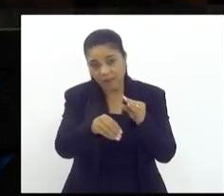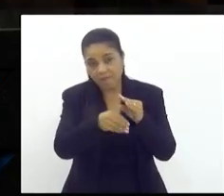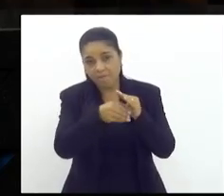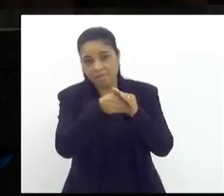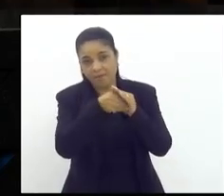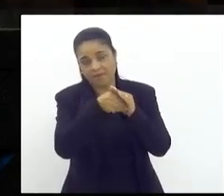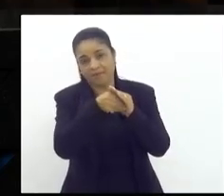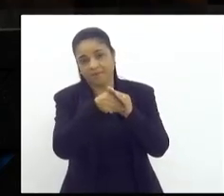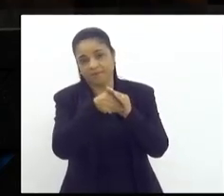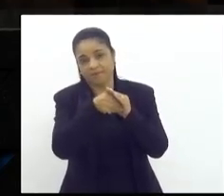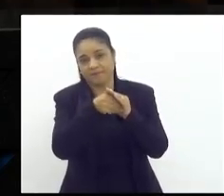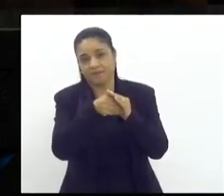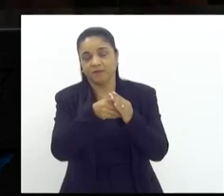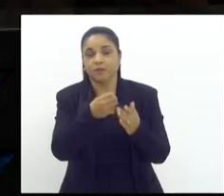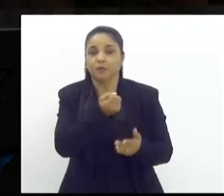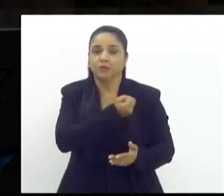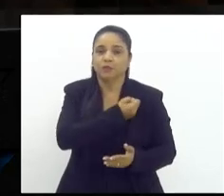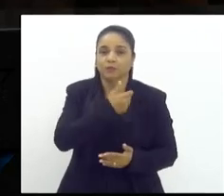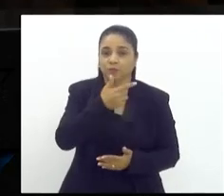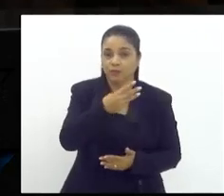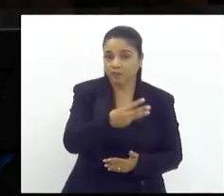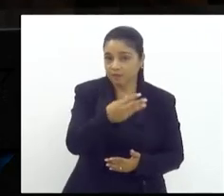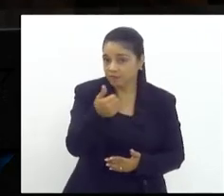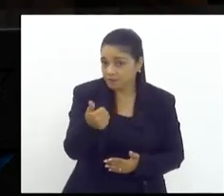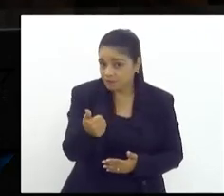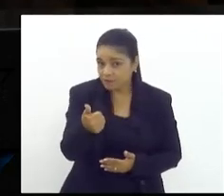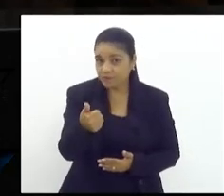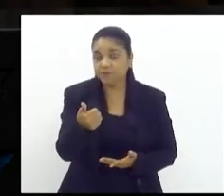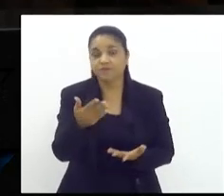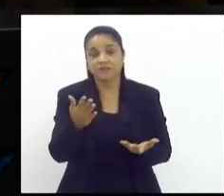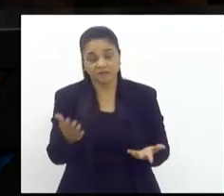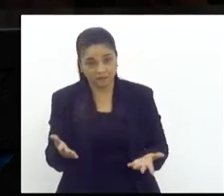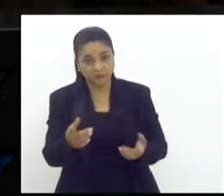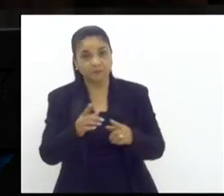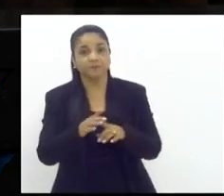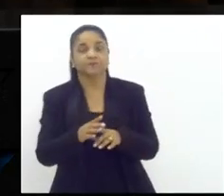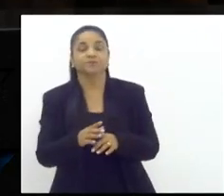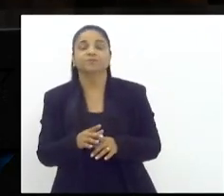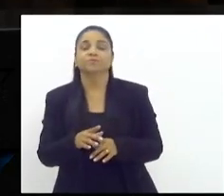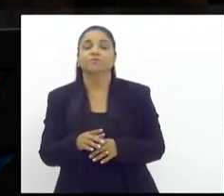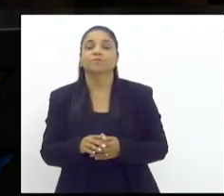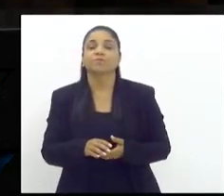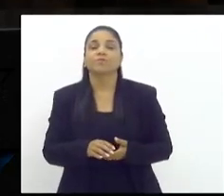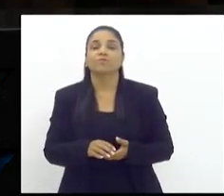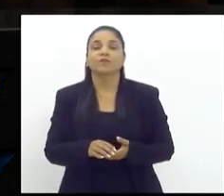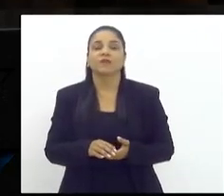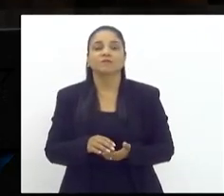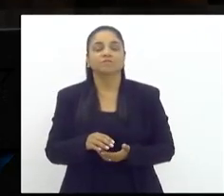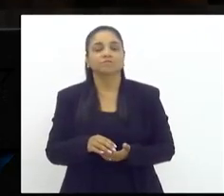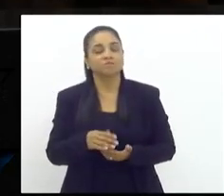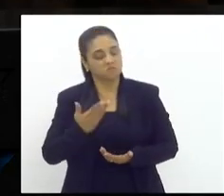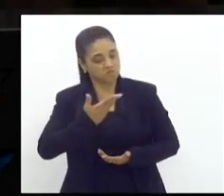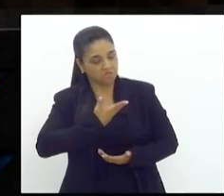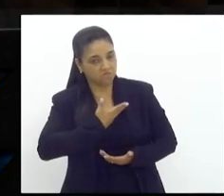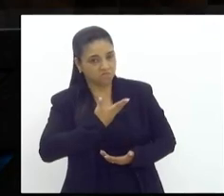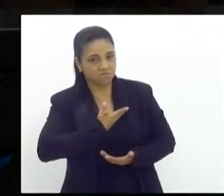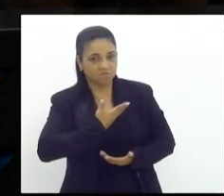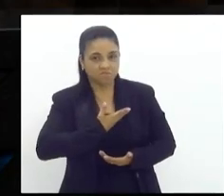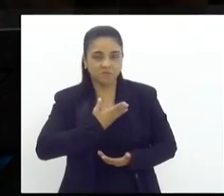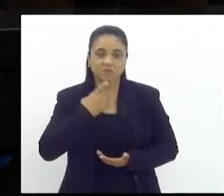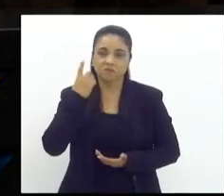aditiva número 31 além do mais meus nobres colegas